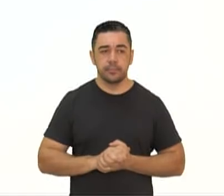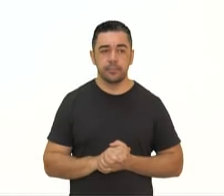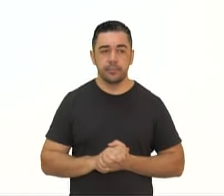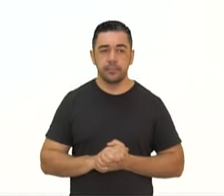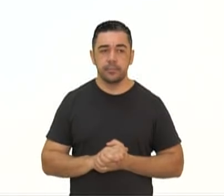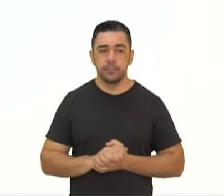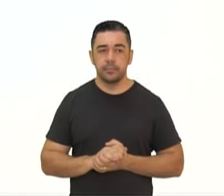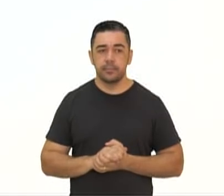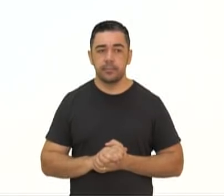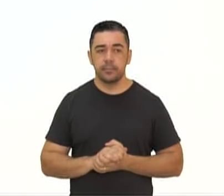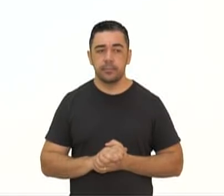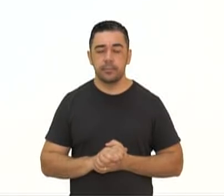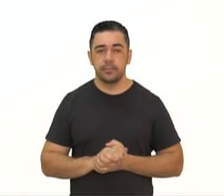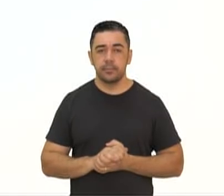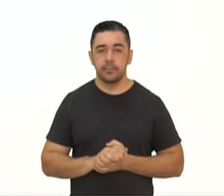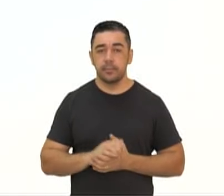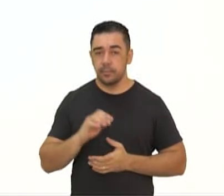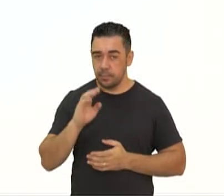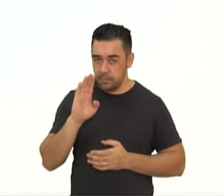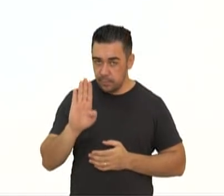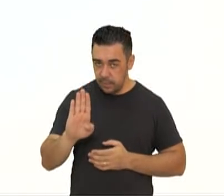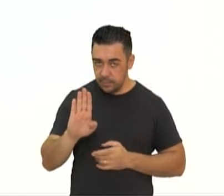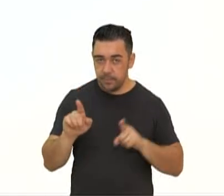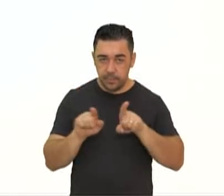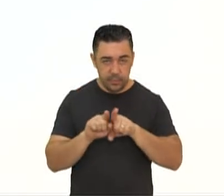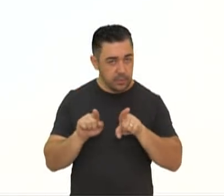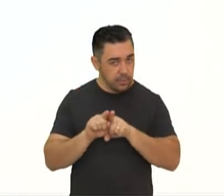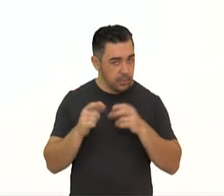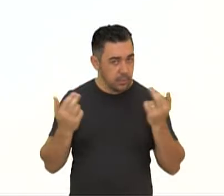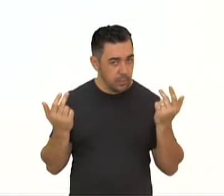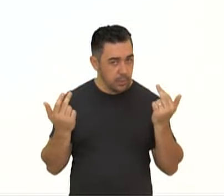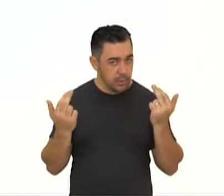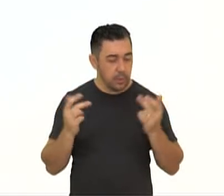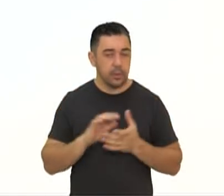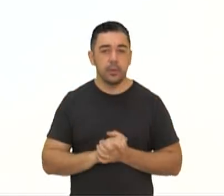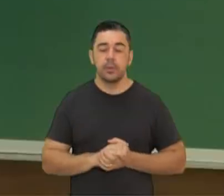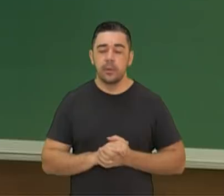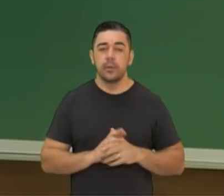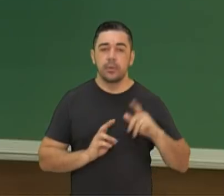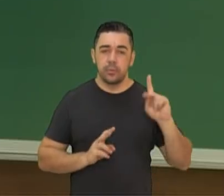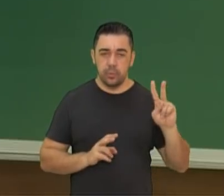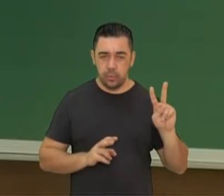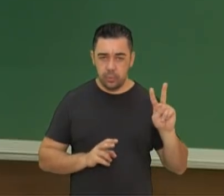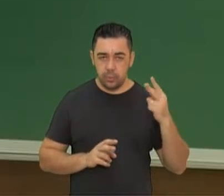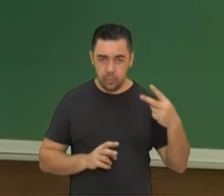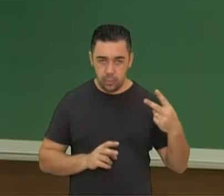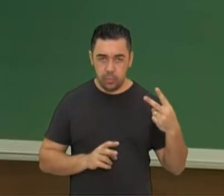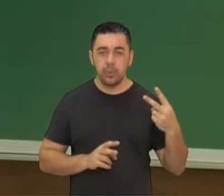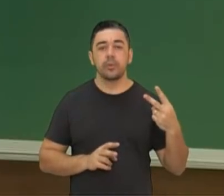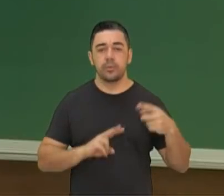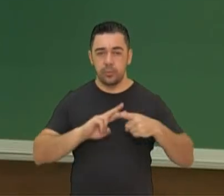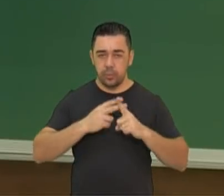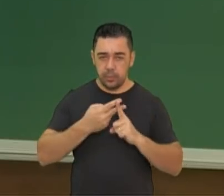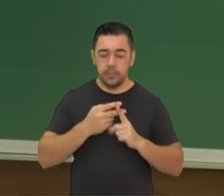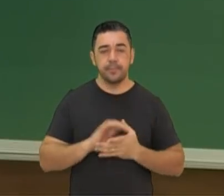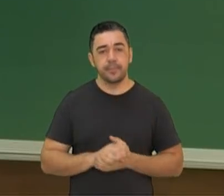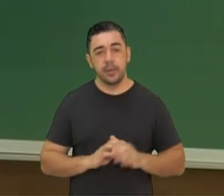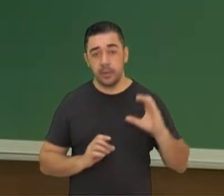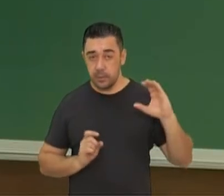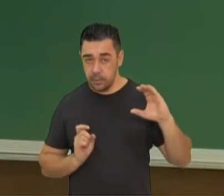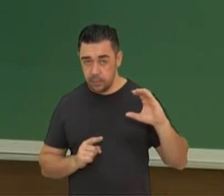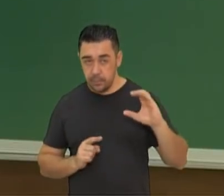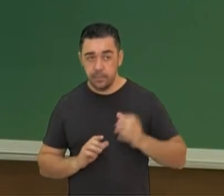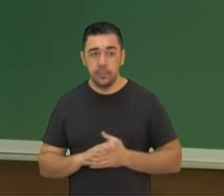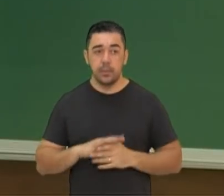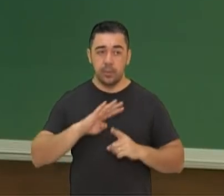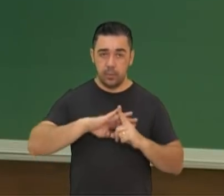Certo? Na letra B, a mesma coisa, 2 vezes a área. Na letra C,